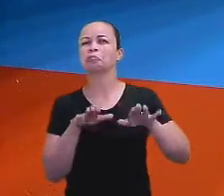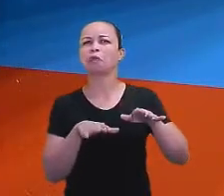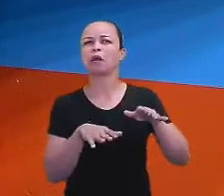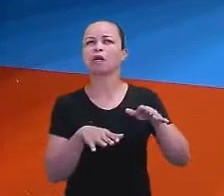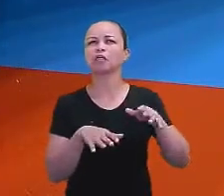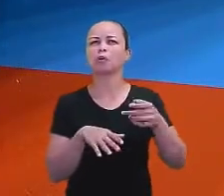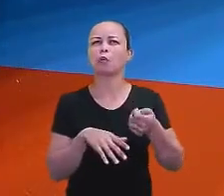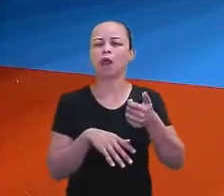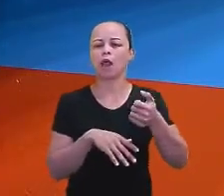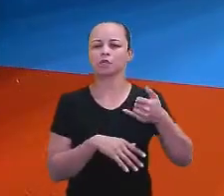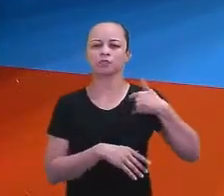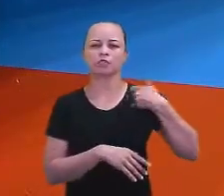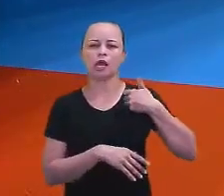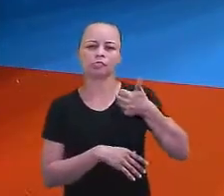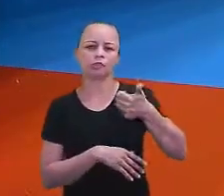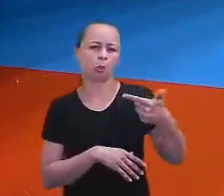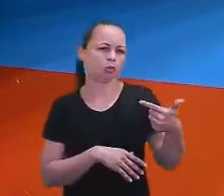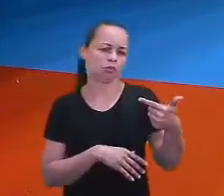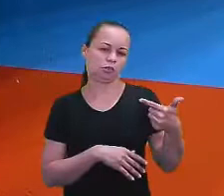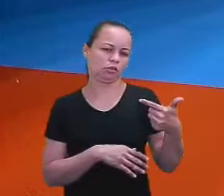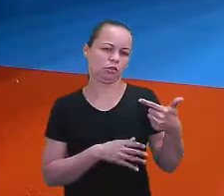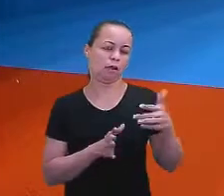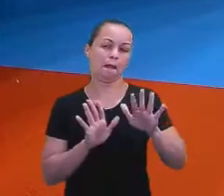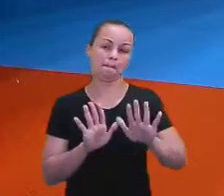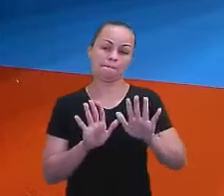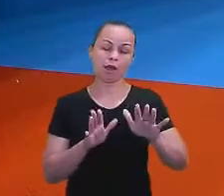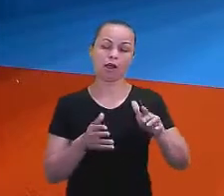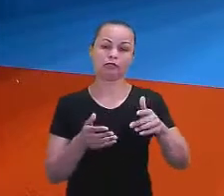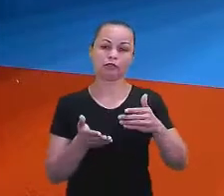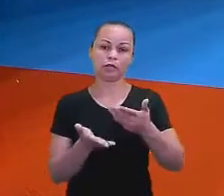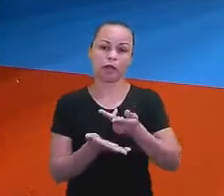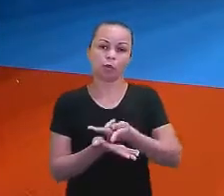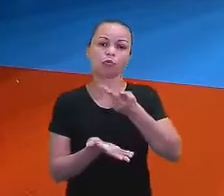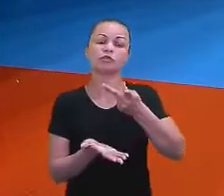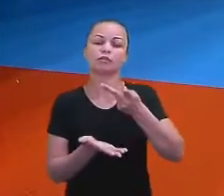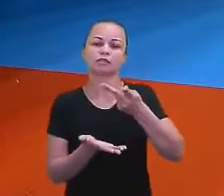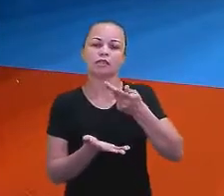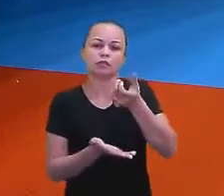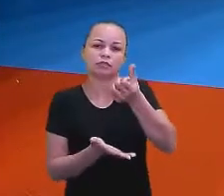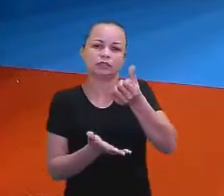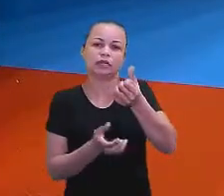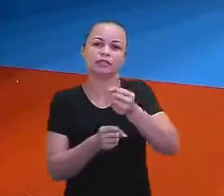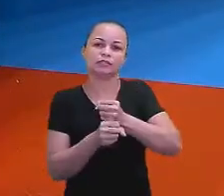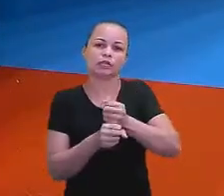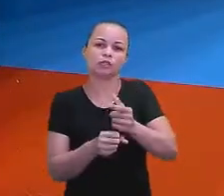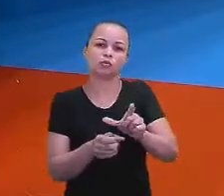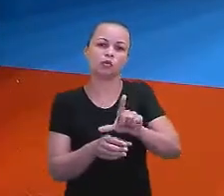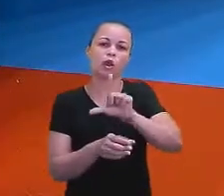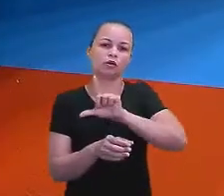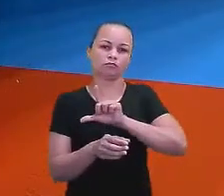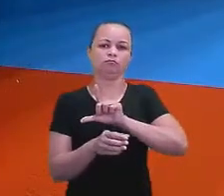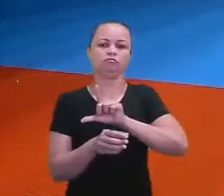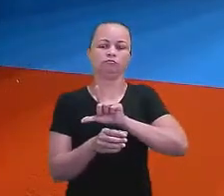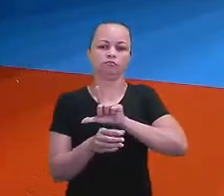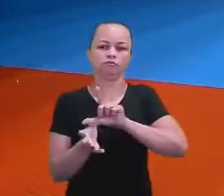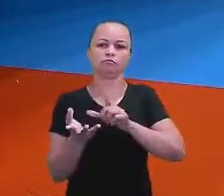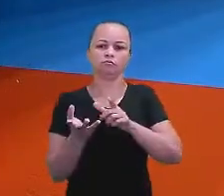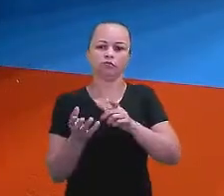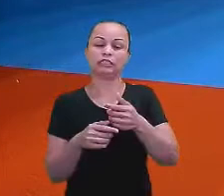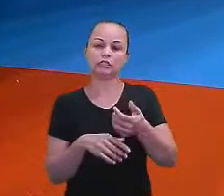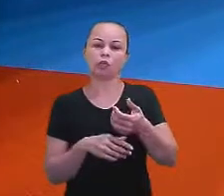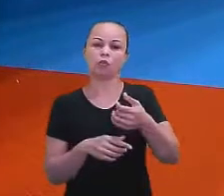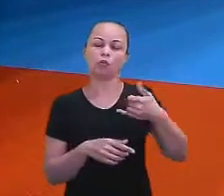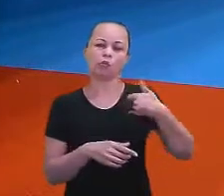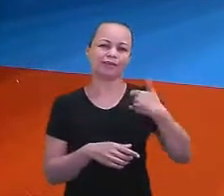quase 12 anos de vida, ou seja, precocemente aconteceu isso, ou seja, 6 anos antes. Porque, repito, a expectativa de vida de uma ovelha dessa